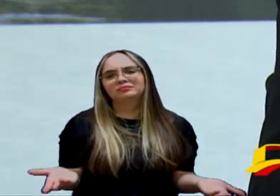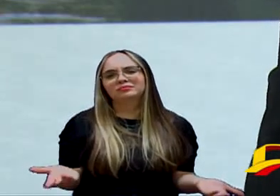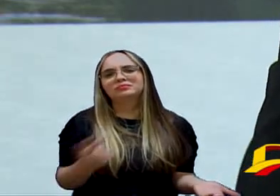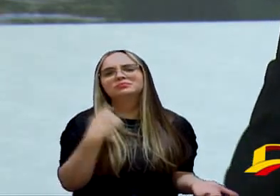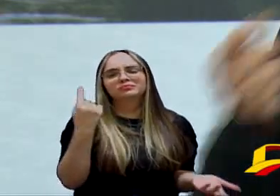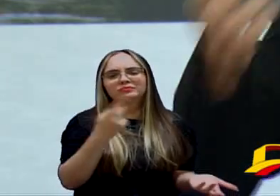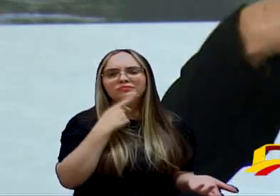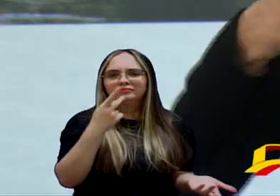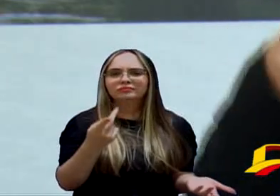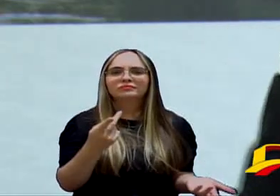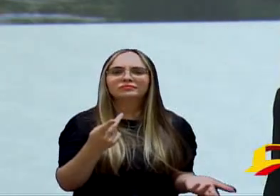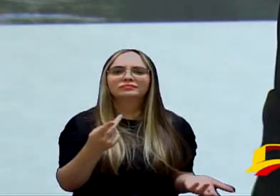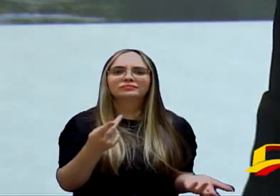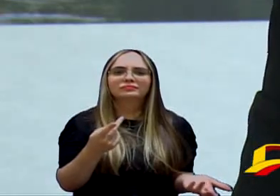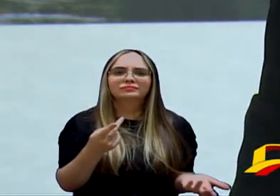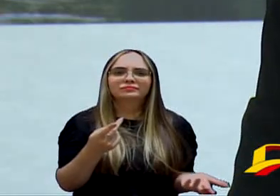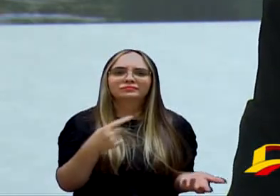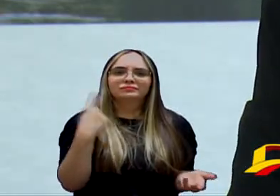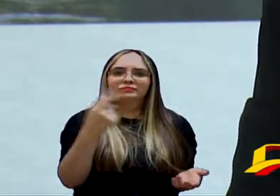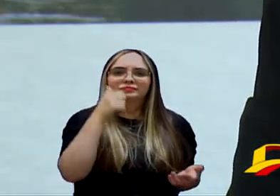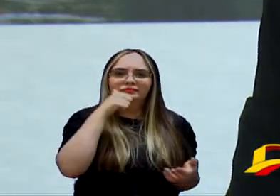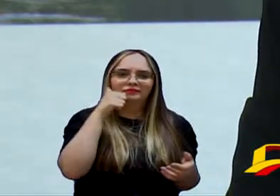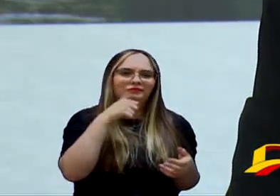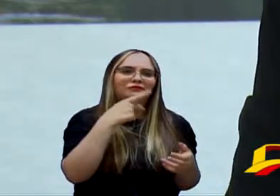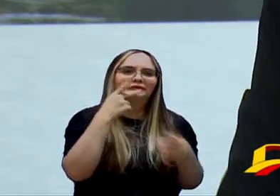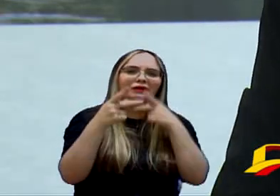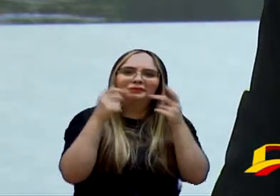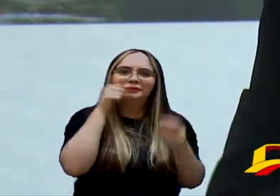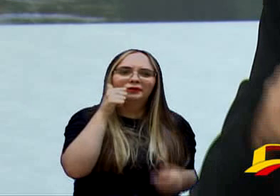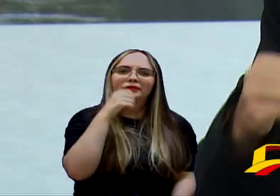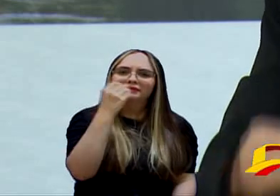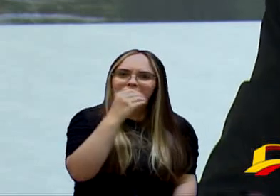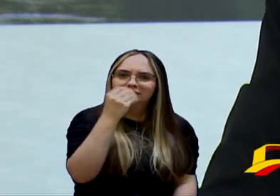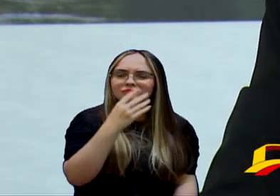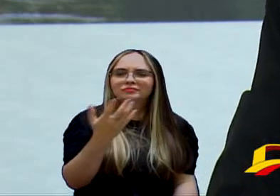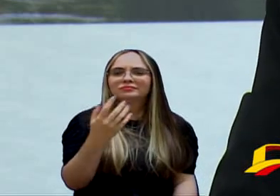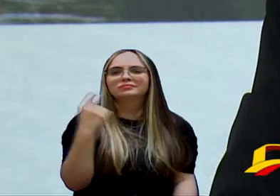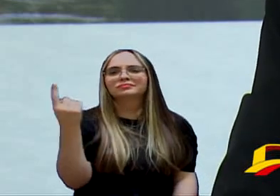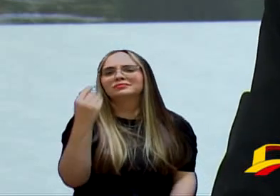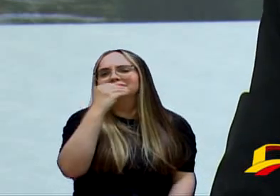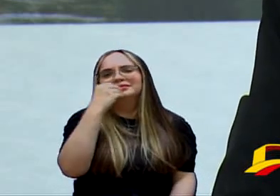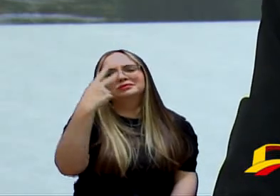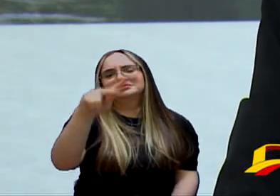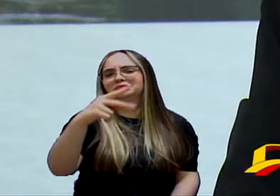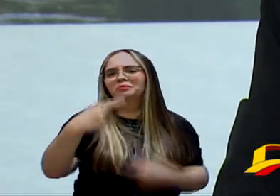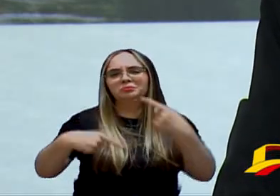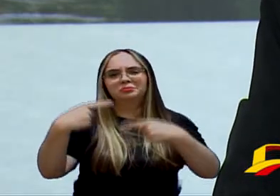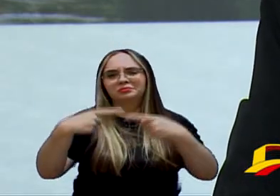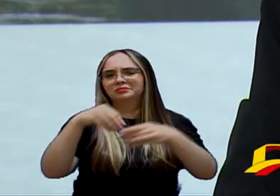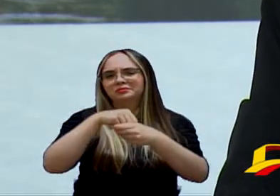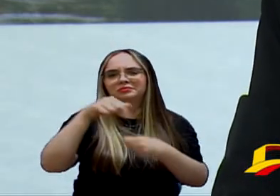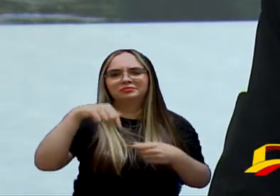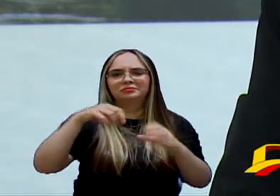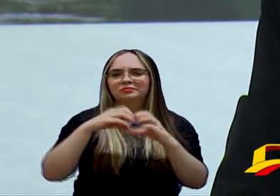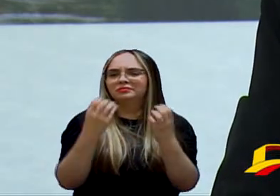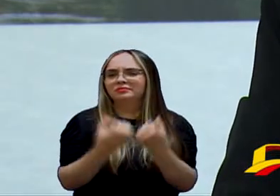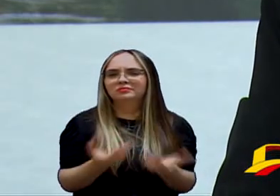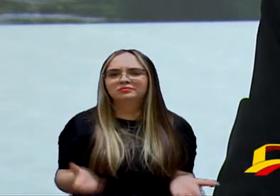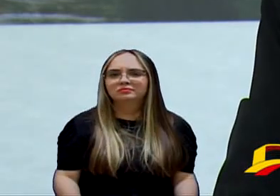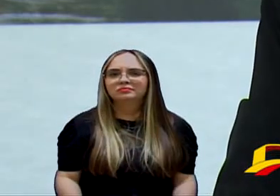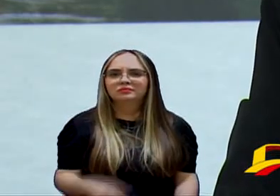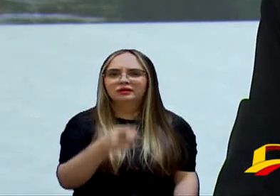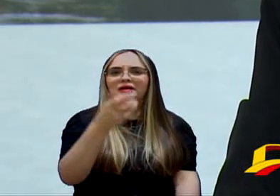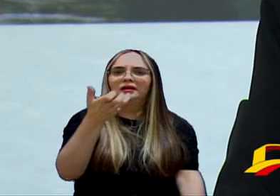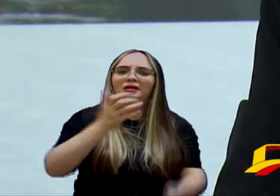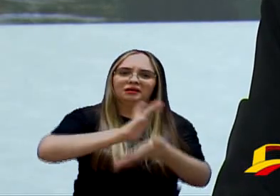que a gente fala depois de nós mulheres somos frágeis frágil a política que o vereador defende nessa casa de tentar